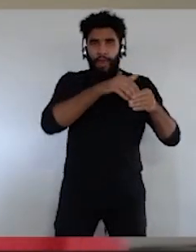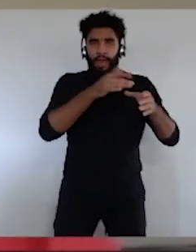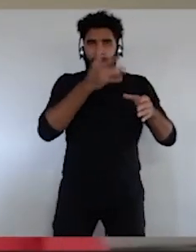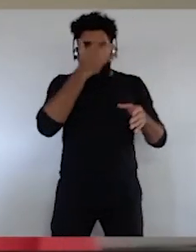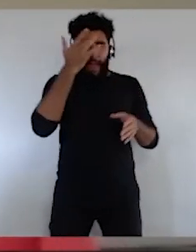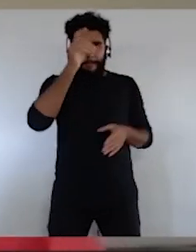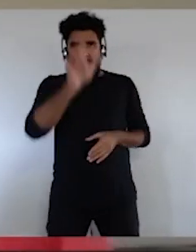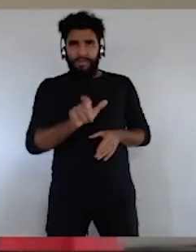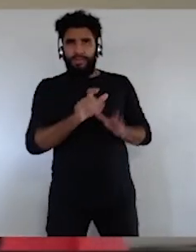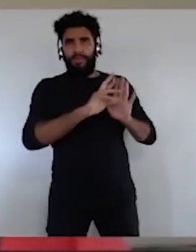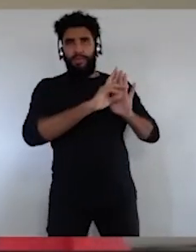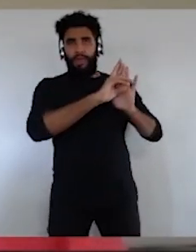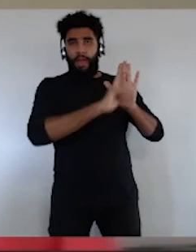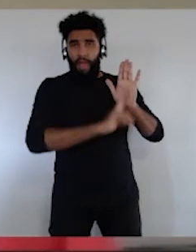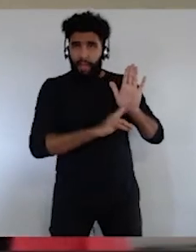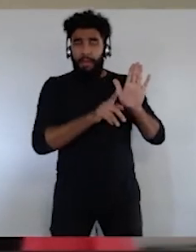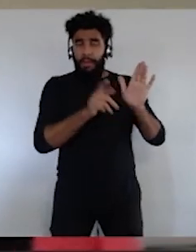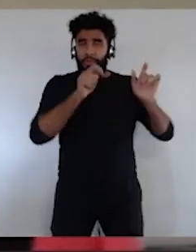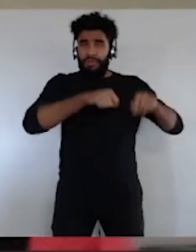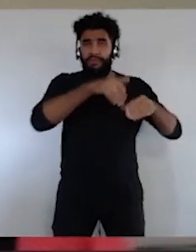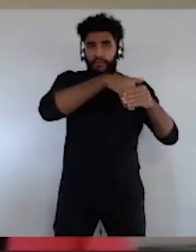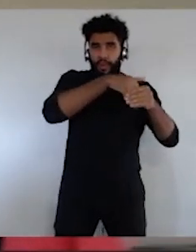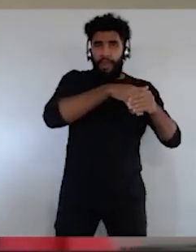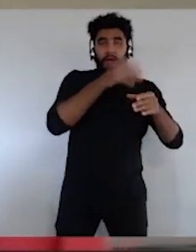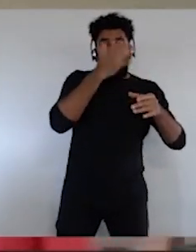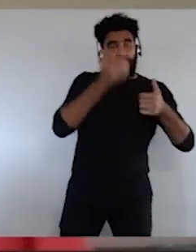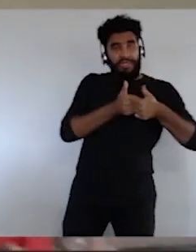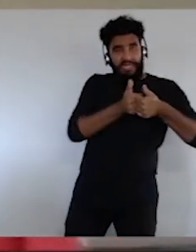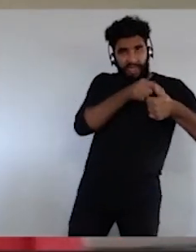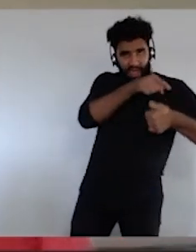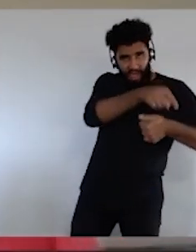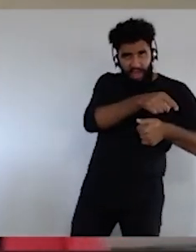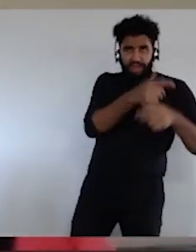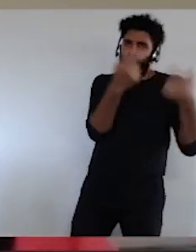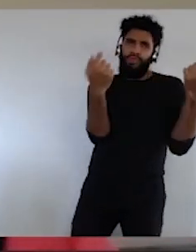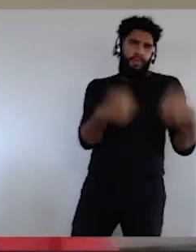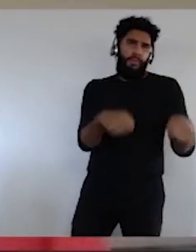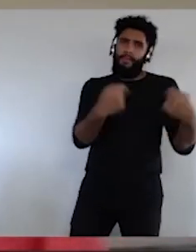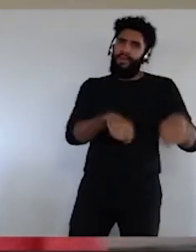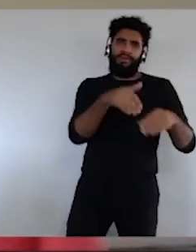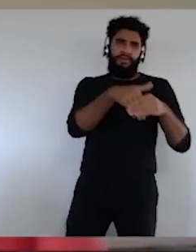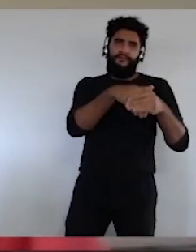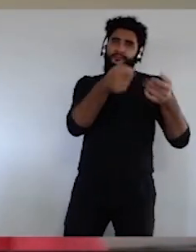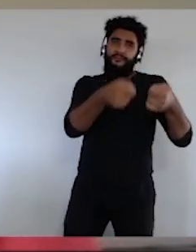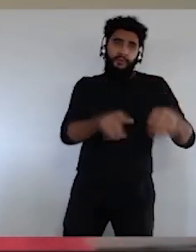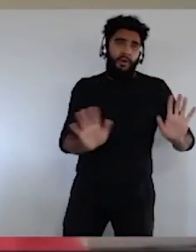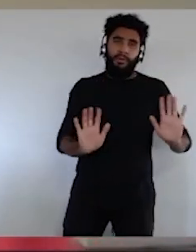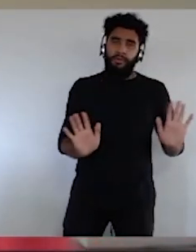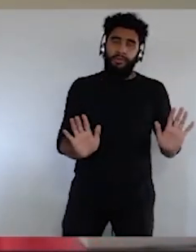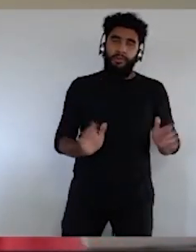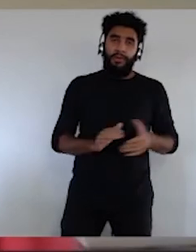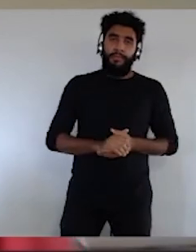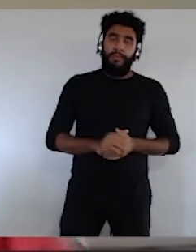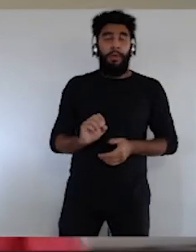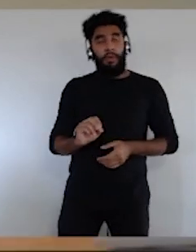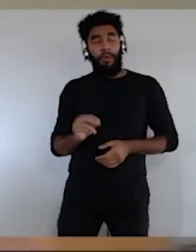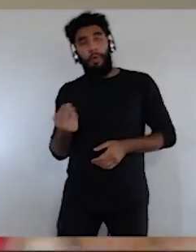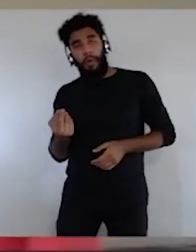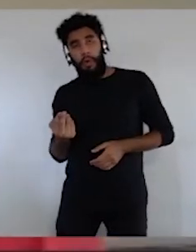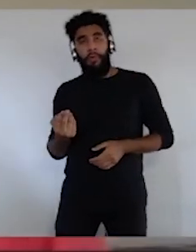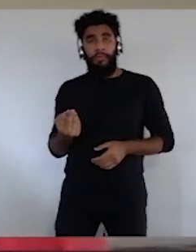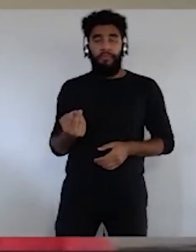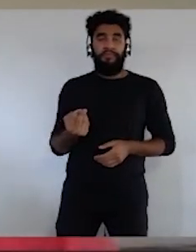grande questão é a seguinte: o Superior Tribunal de Justiça ele tem uma função precípua, que é